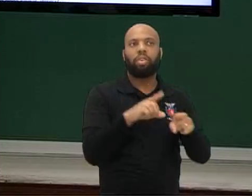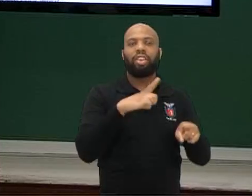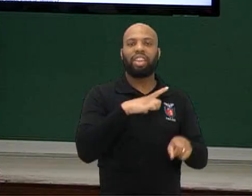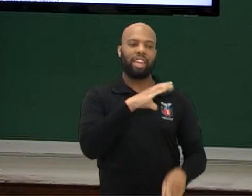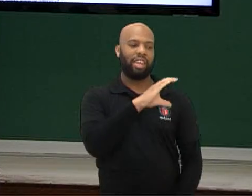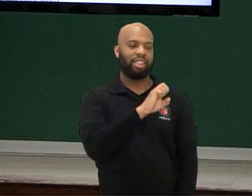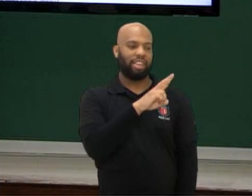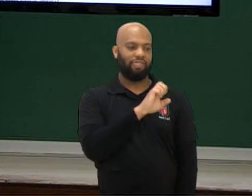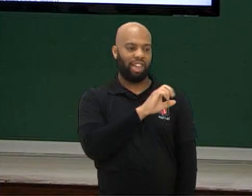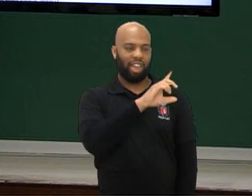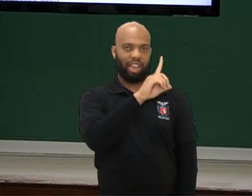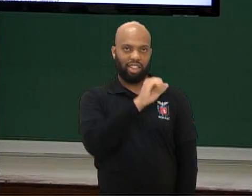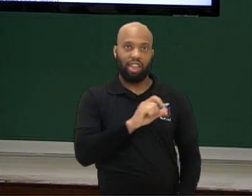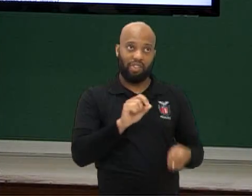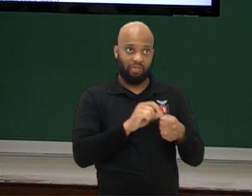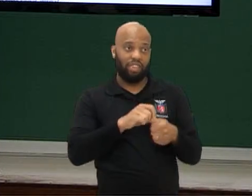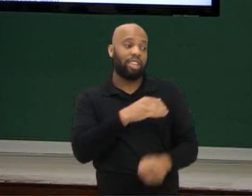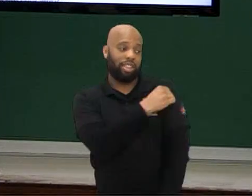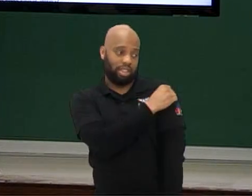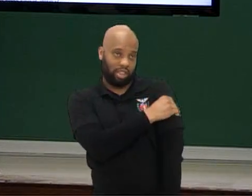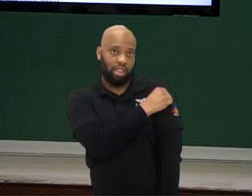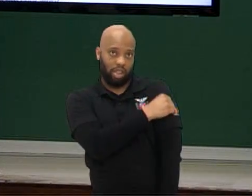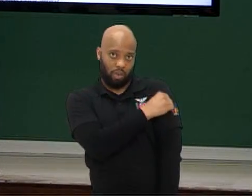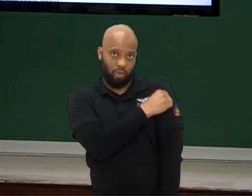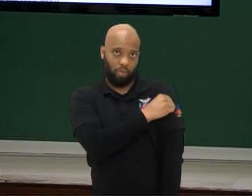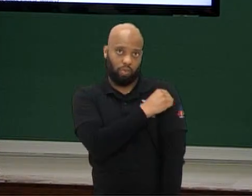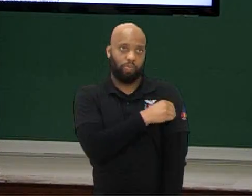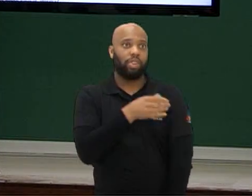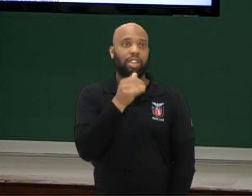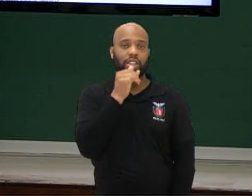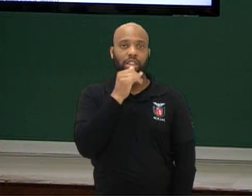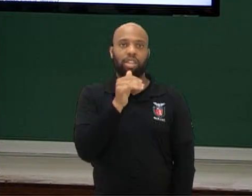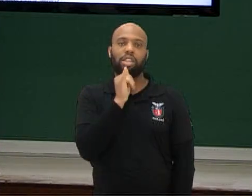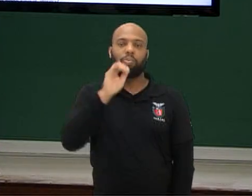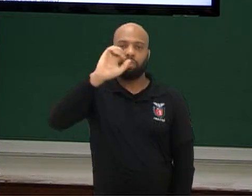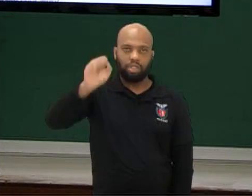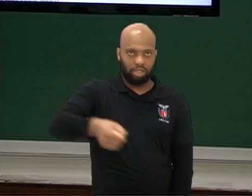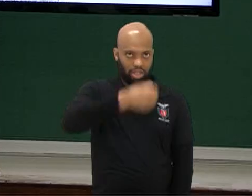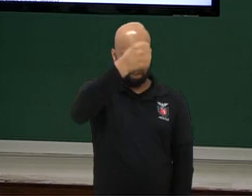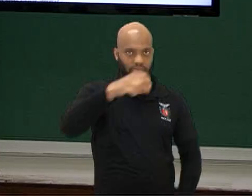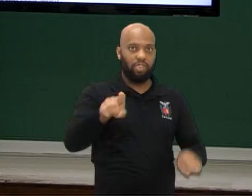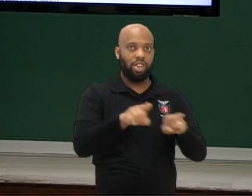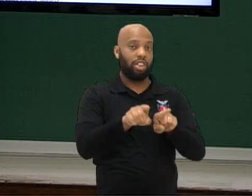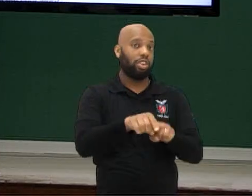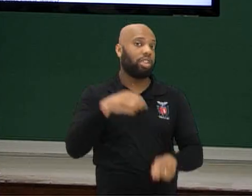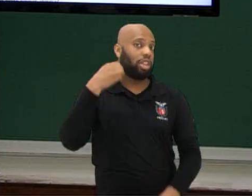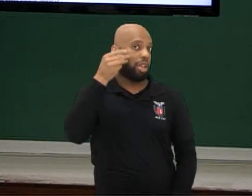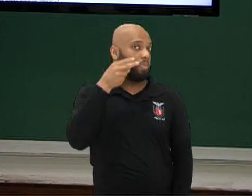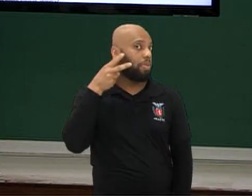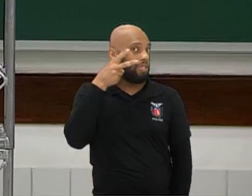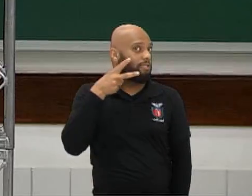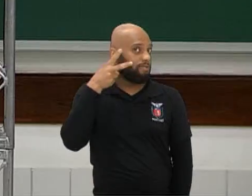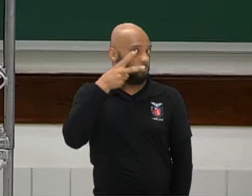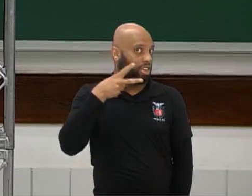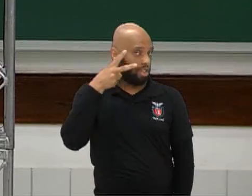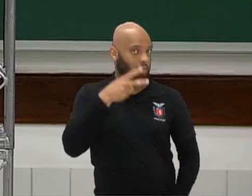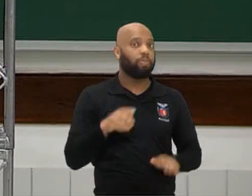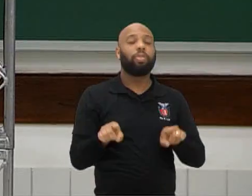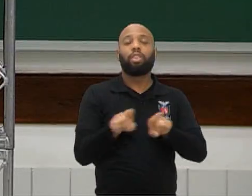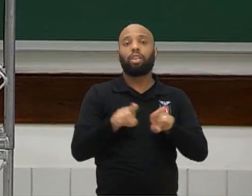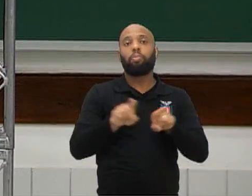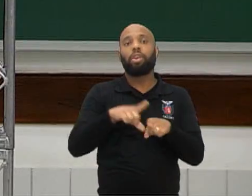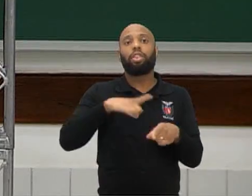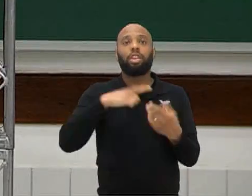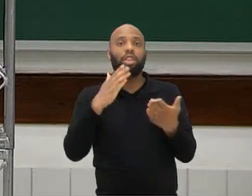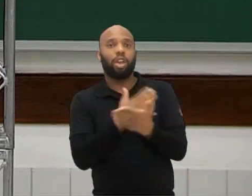bebidas alcoólicas, principalmente as cervejas e os vinhos. E a gente ainda tem